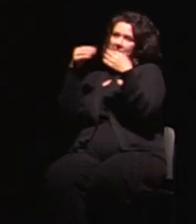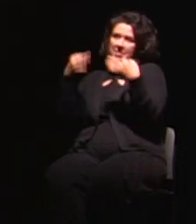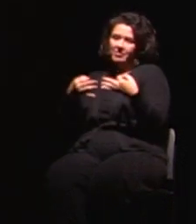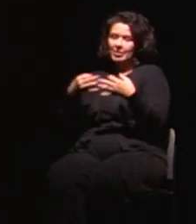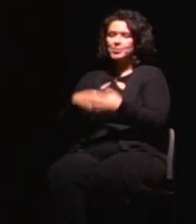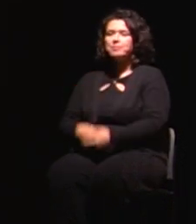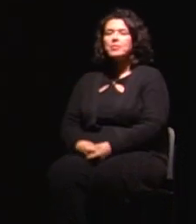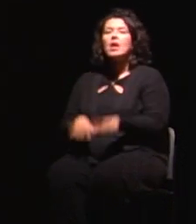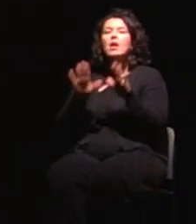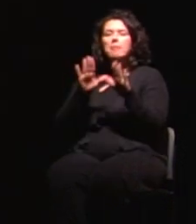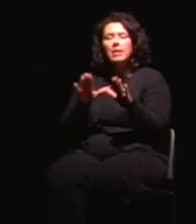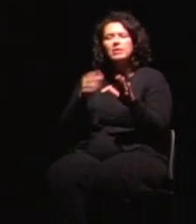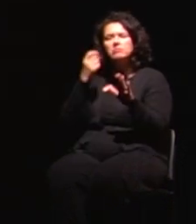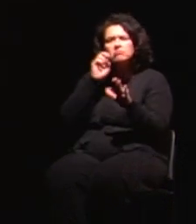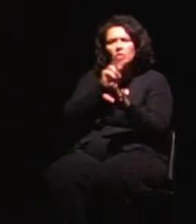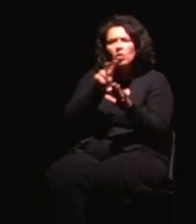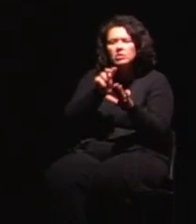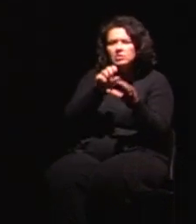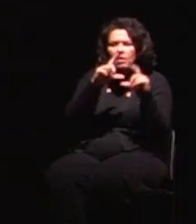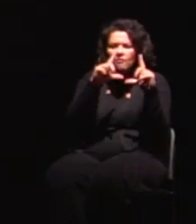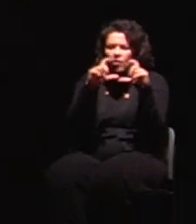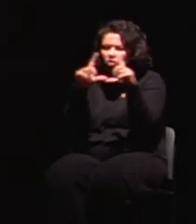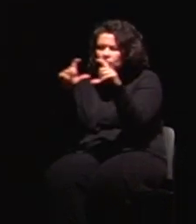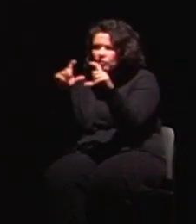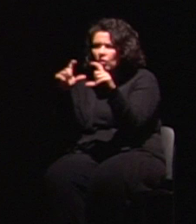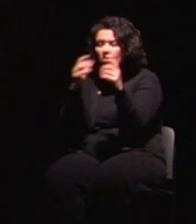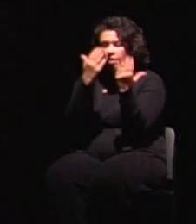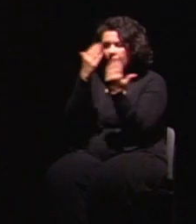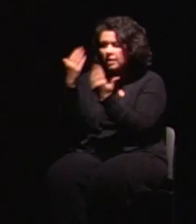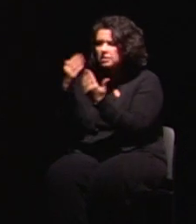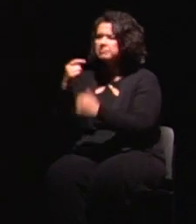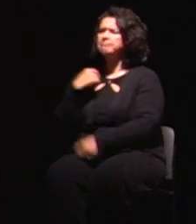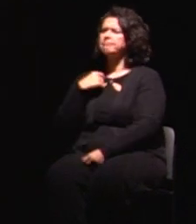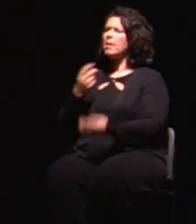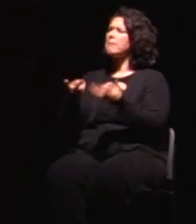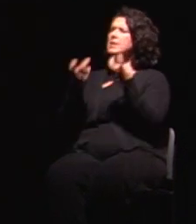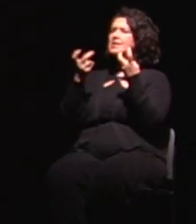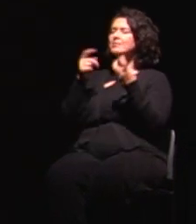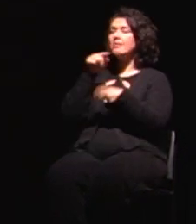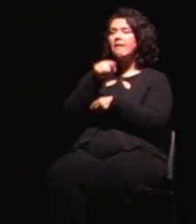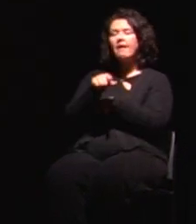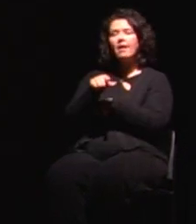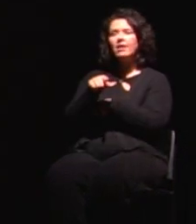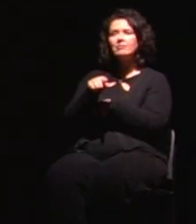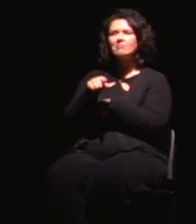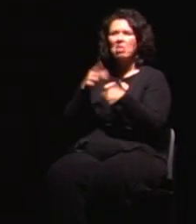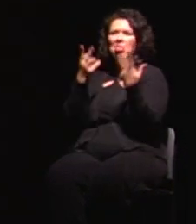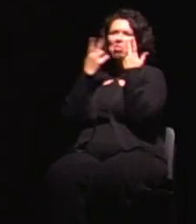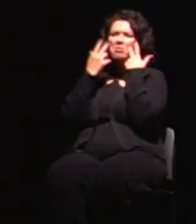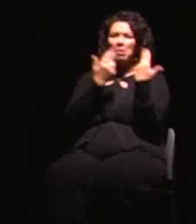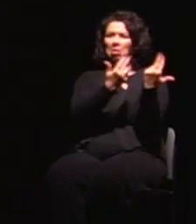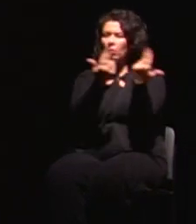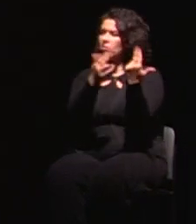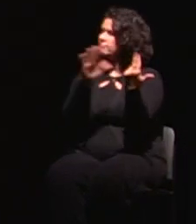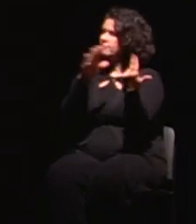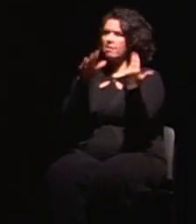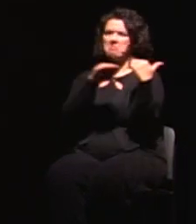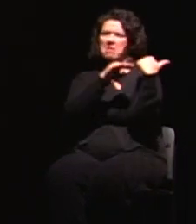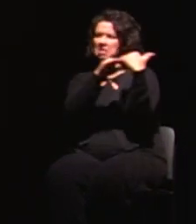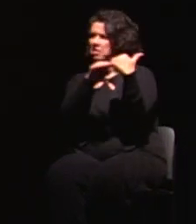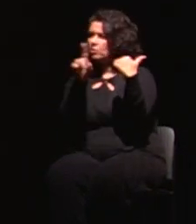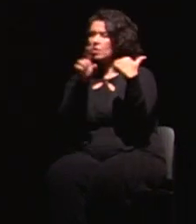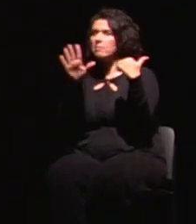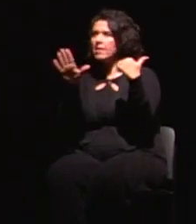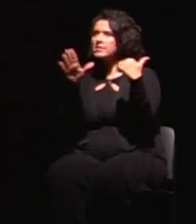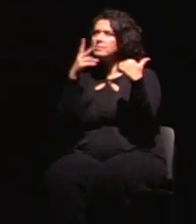analisando as fotos da Stefânia, a gente percebeu primeiro que ela não era uma fotógrafa comum, né, mas era uma fotógrafa